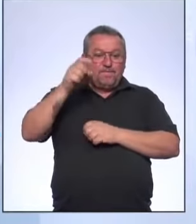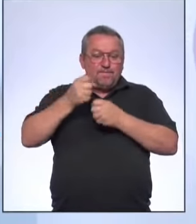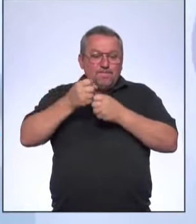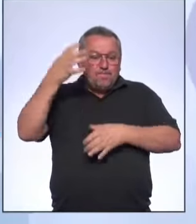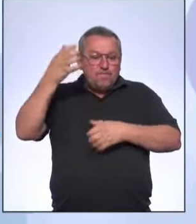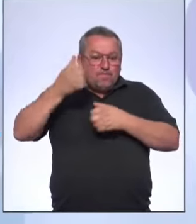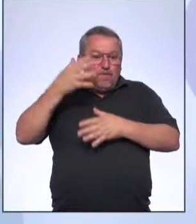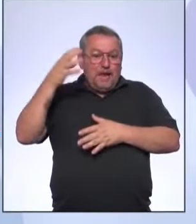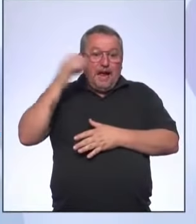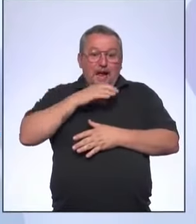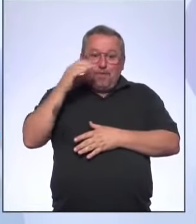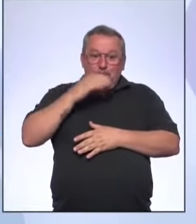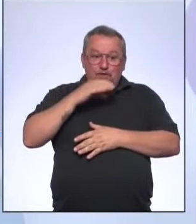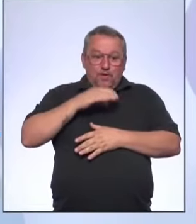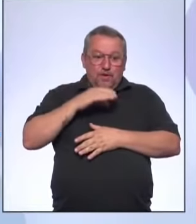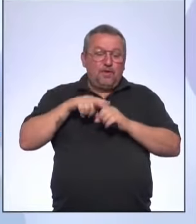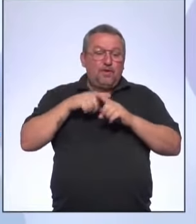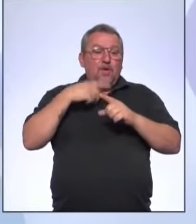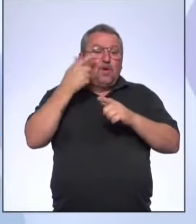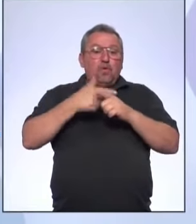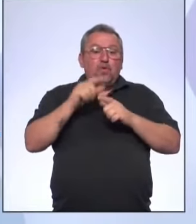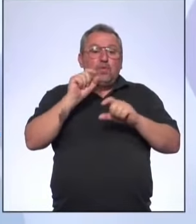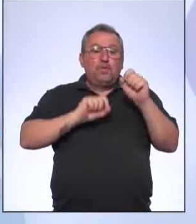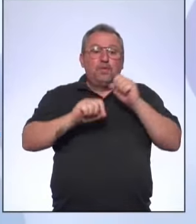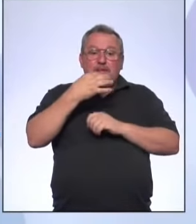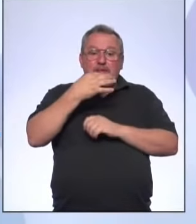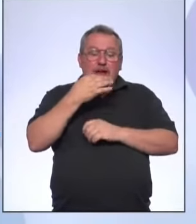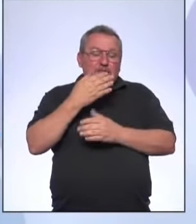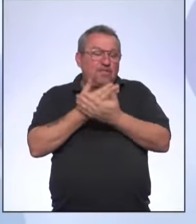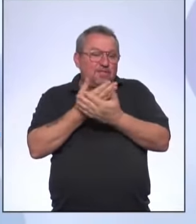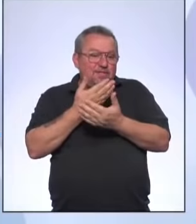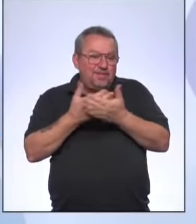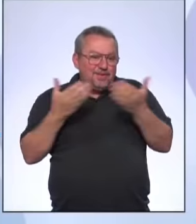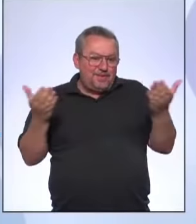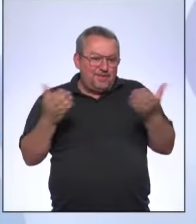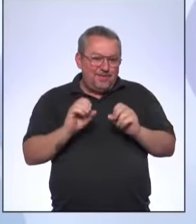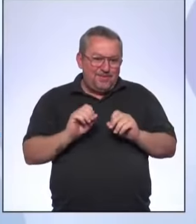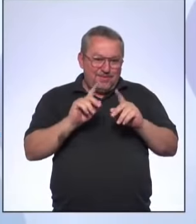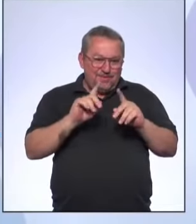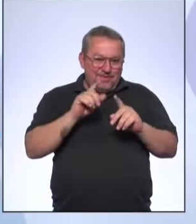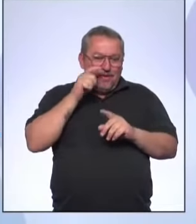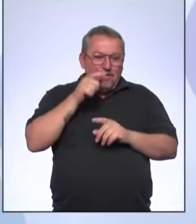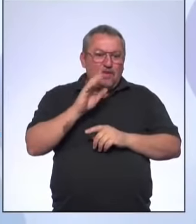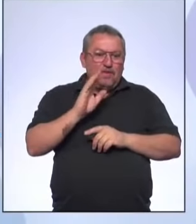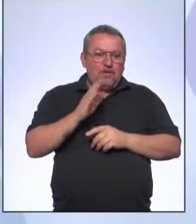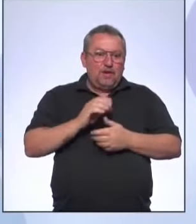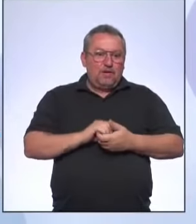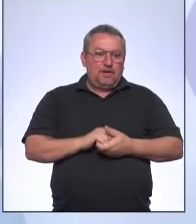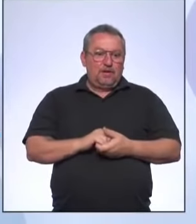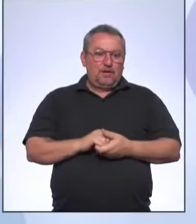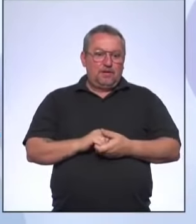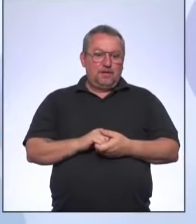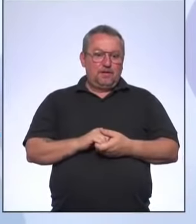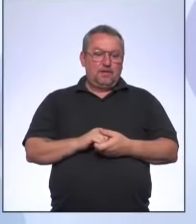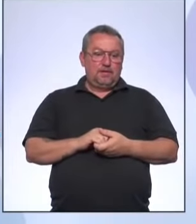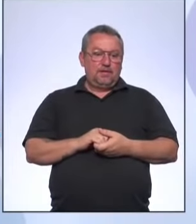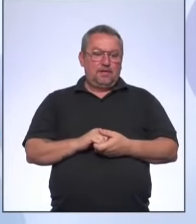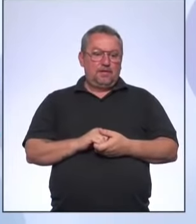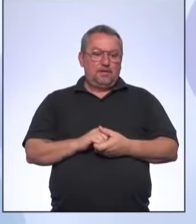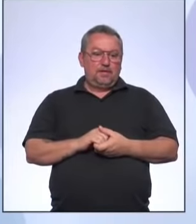chat rapidinho escreva o que vocês acham que a aula de hoje ok nos vemos daqui a pouco